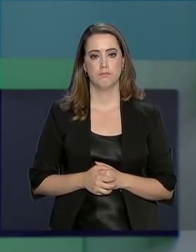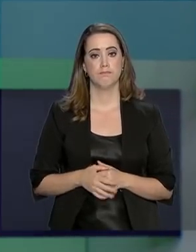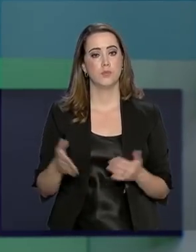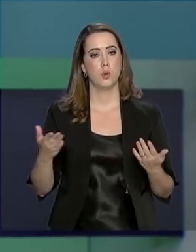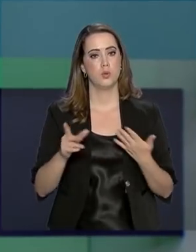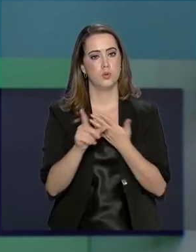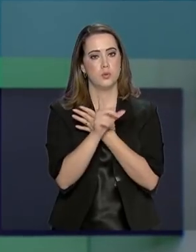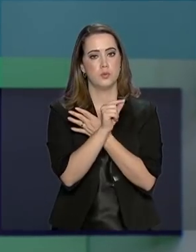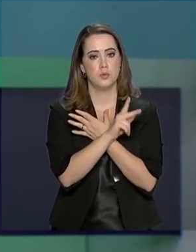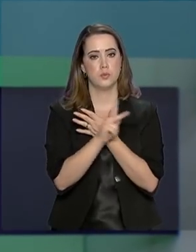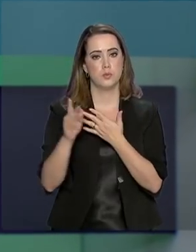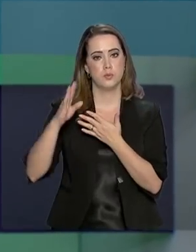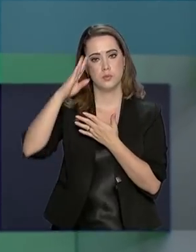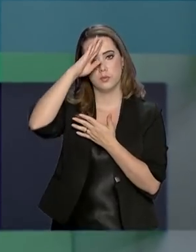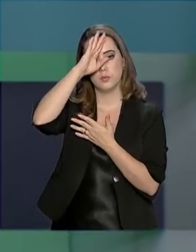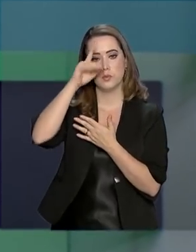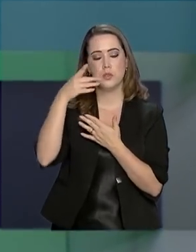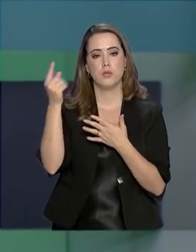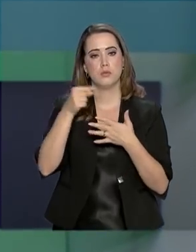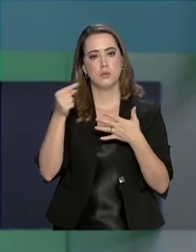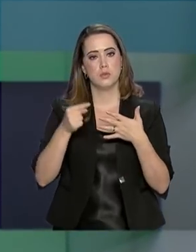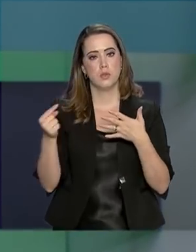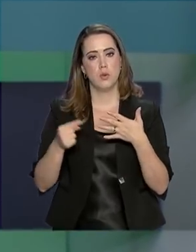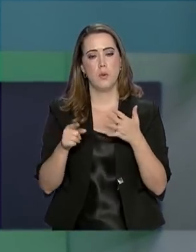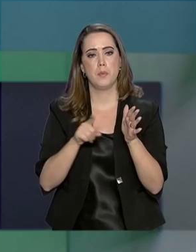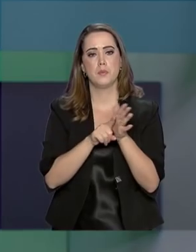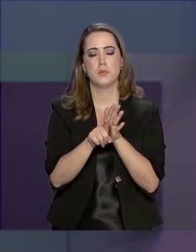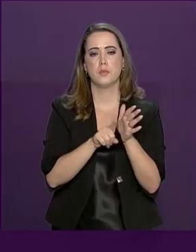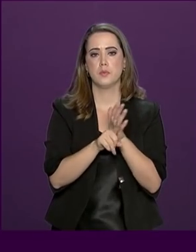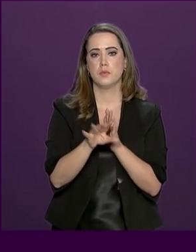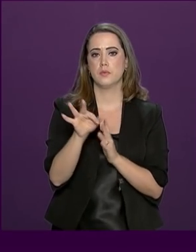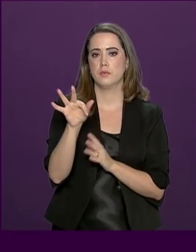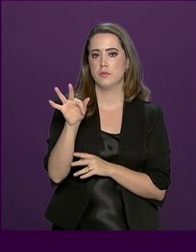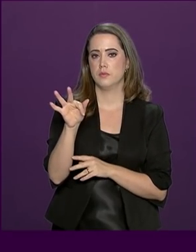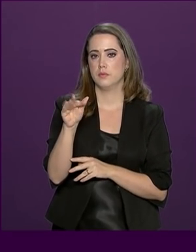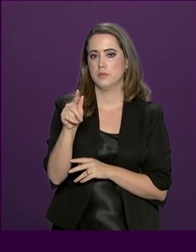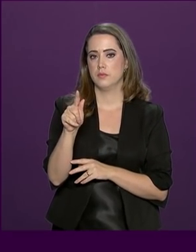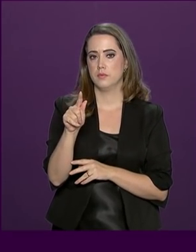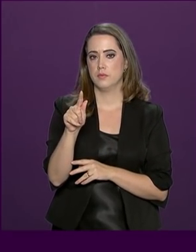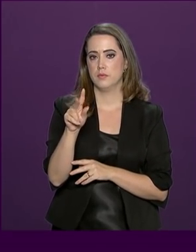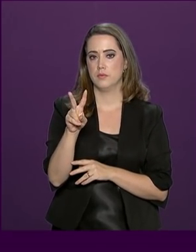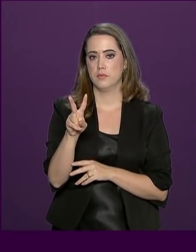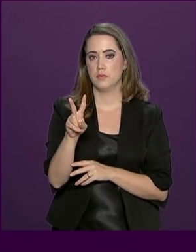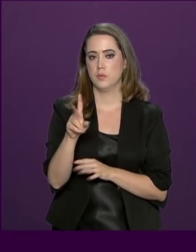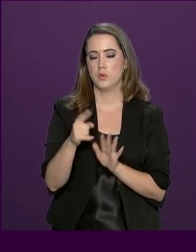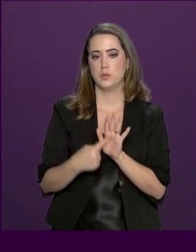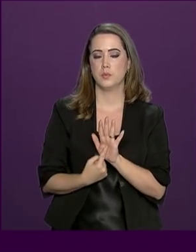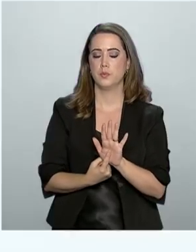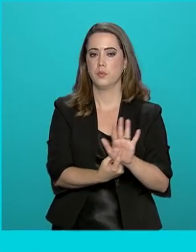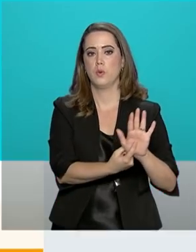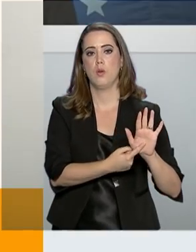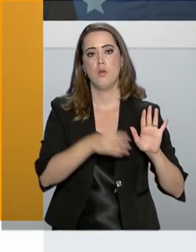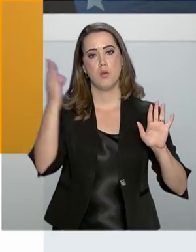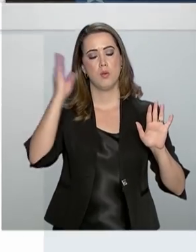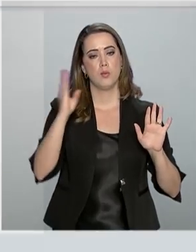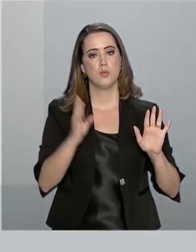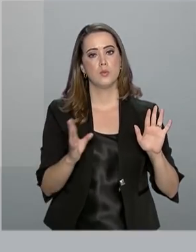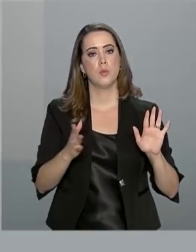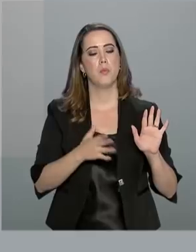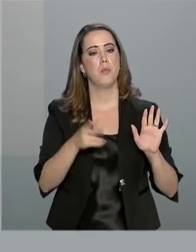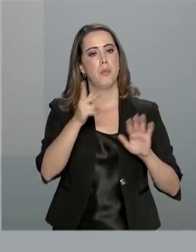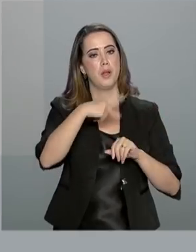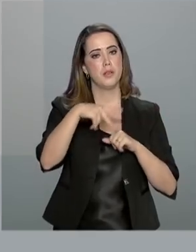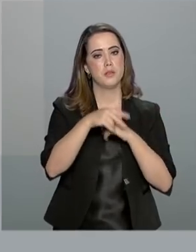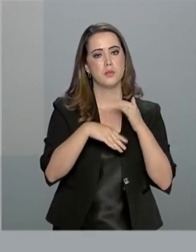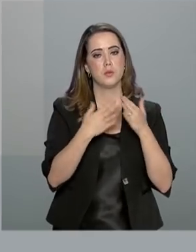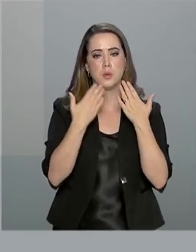hoje pelo Twitter o presidente Jair bolsonaro destacou o levantamento da Fundação Getúlio Vargas que aponta o Brasil como